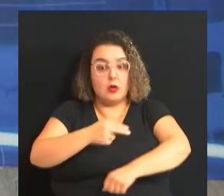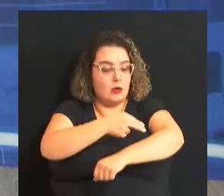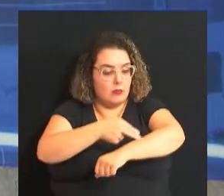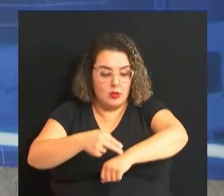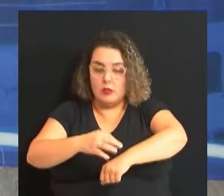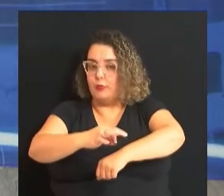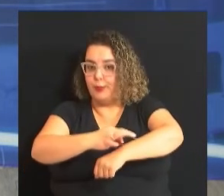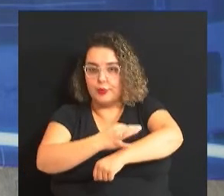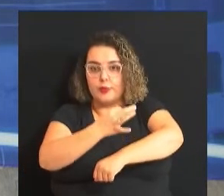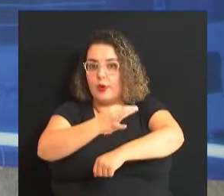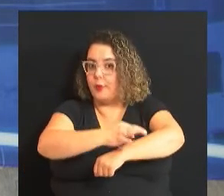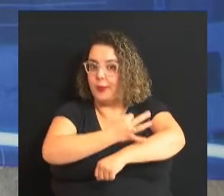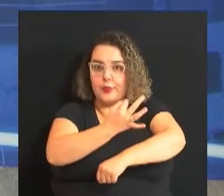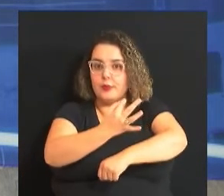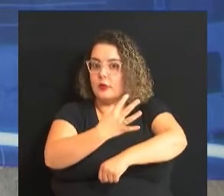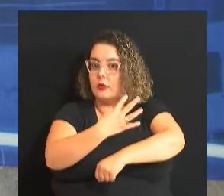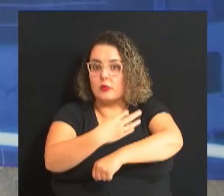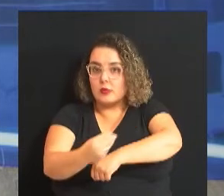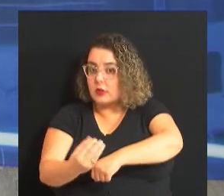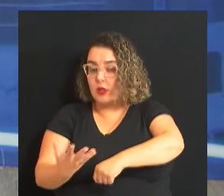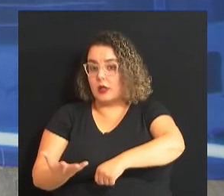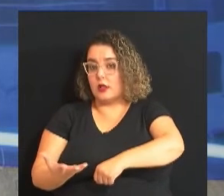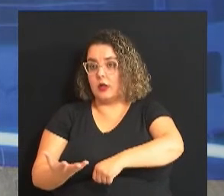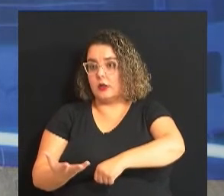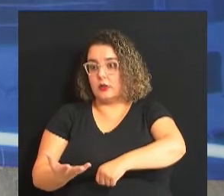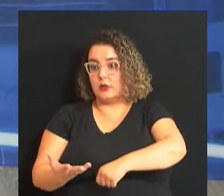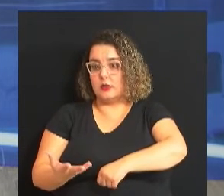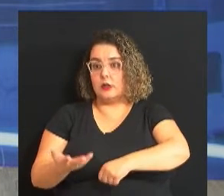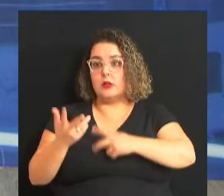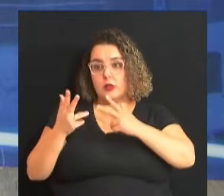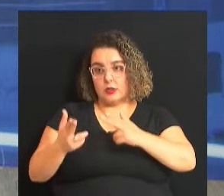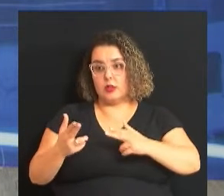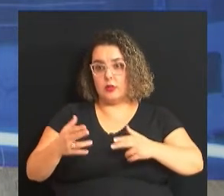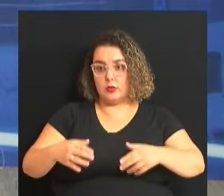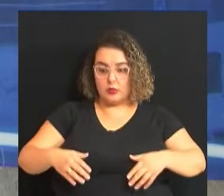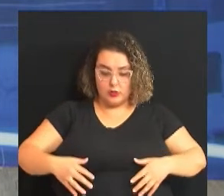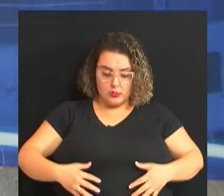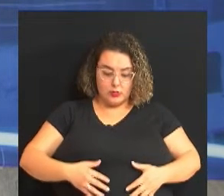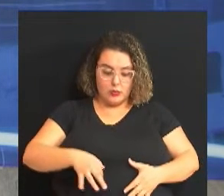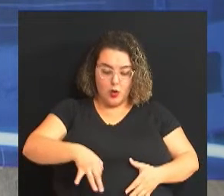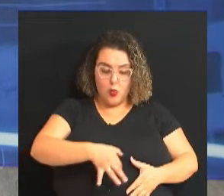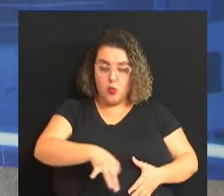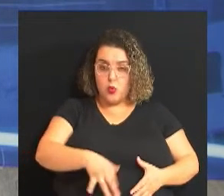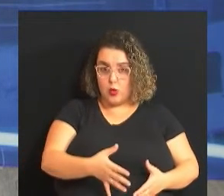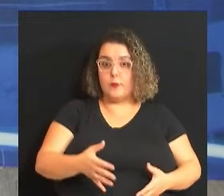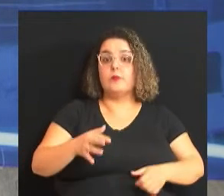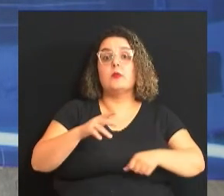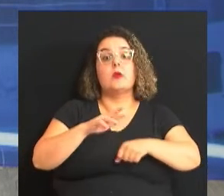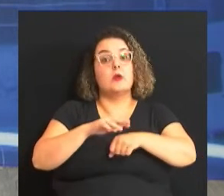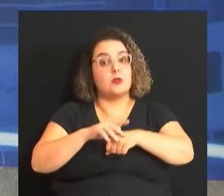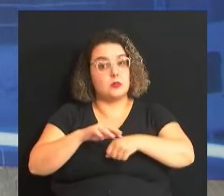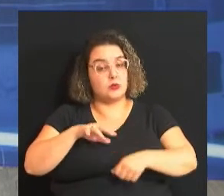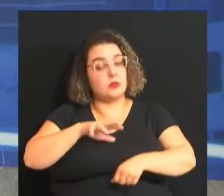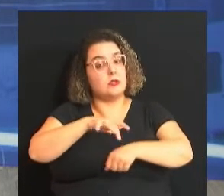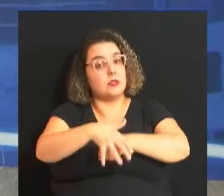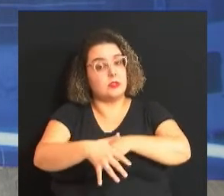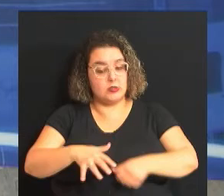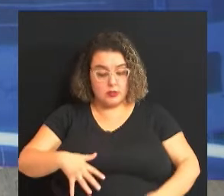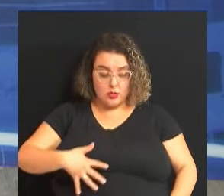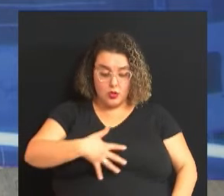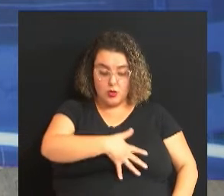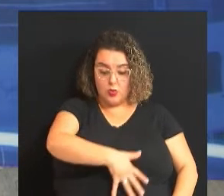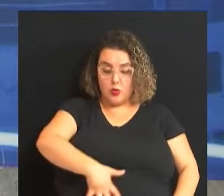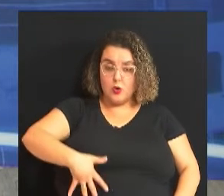não cicatriza. A mesma coisa acontece no intestino, entendeu? Então, as doenças intestinais, por